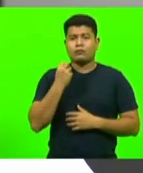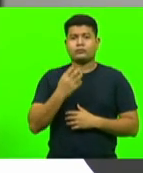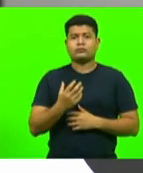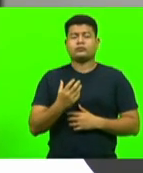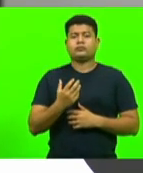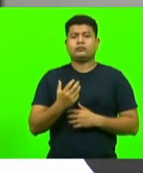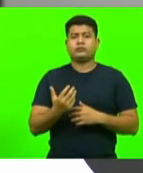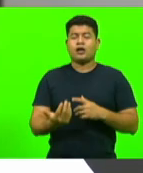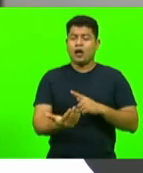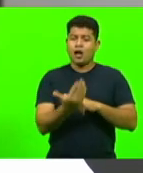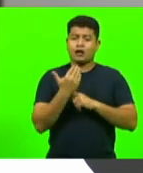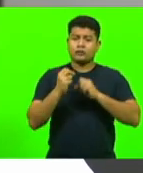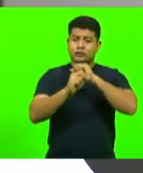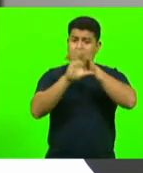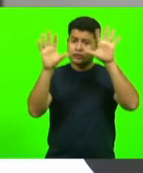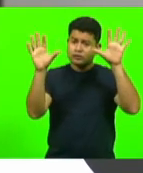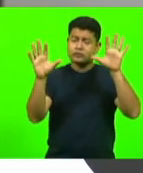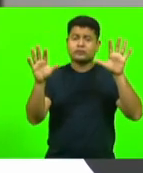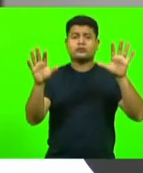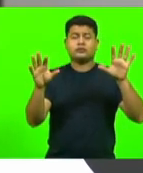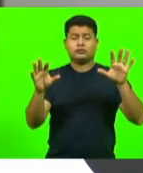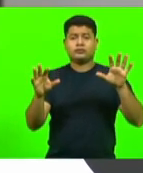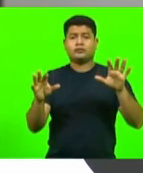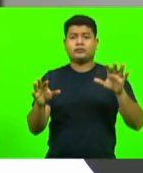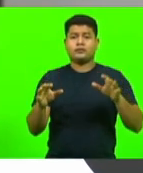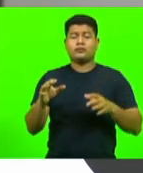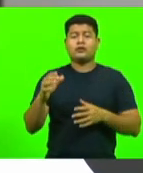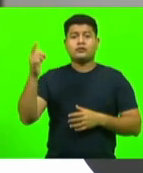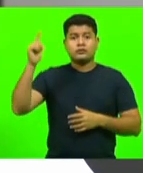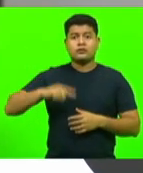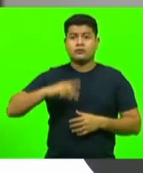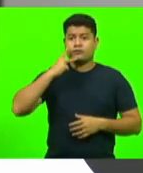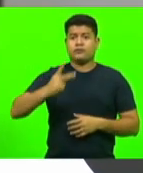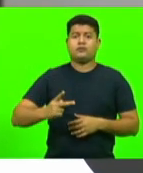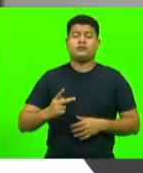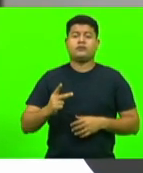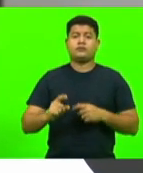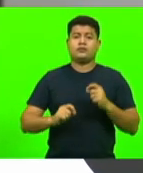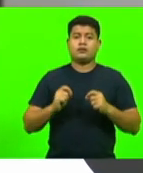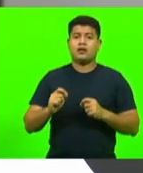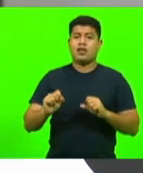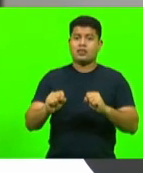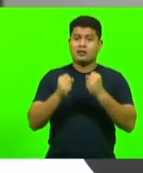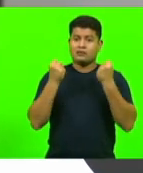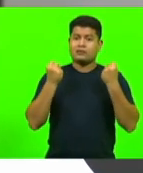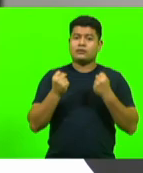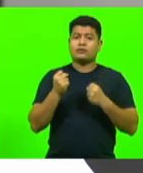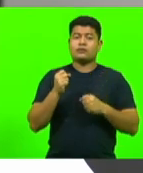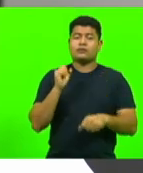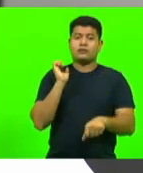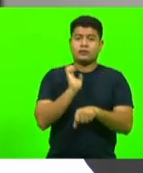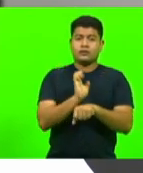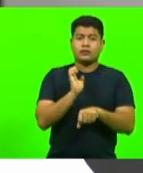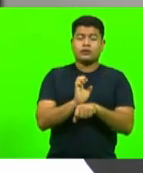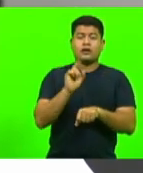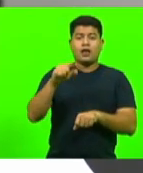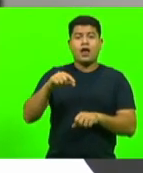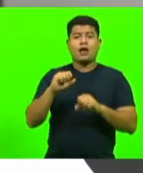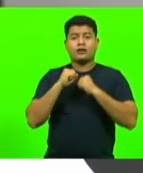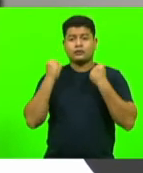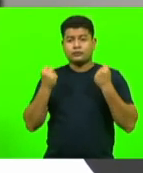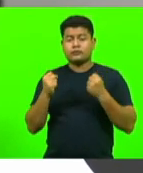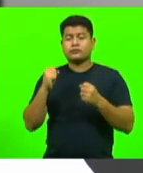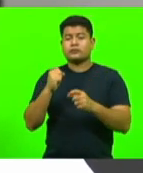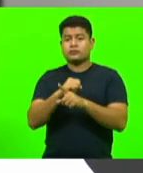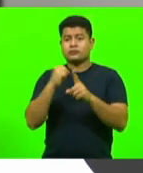Para nós esclareceu muito mas volto a dizer defender o estado a defender a sociedade aí